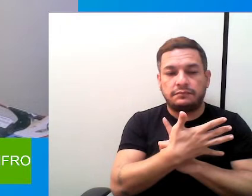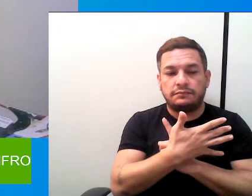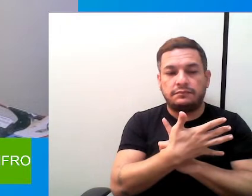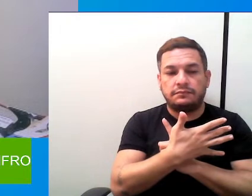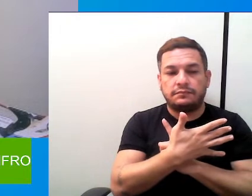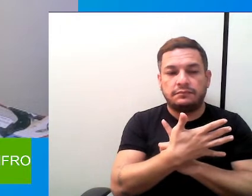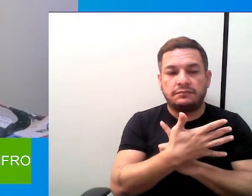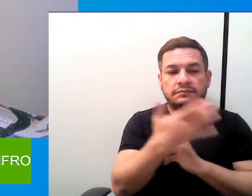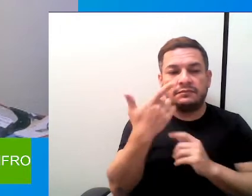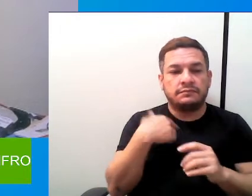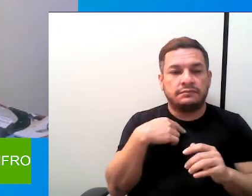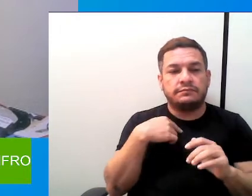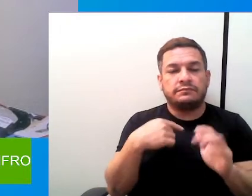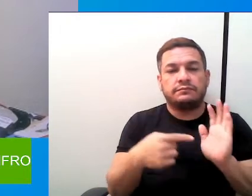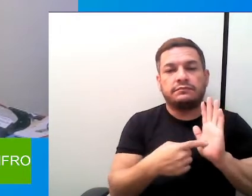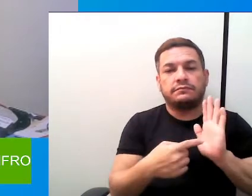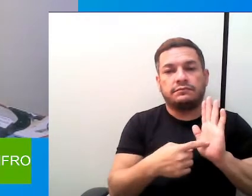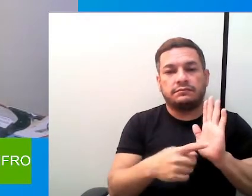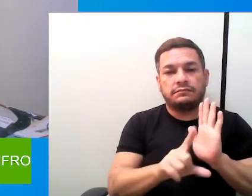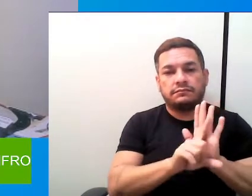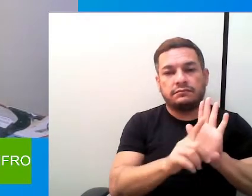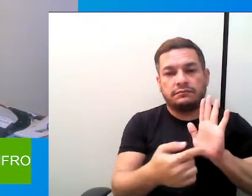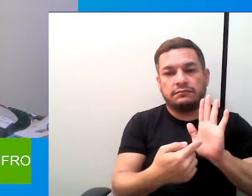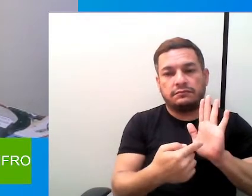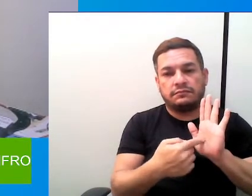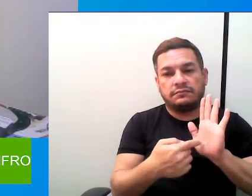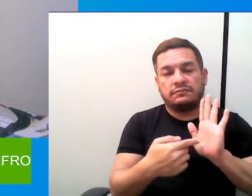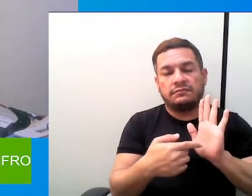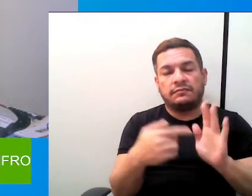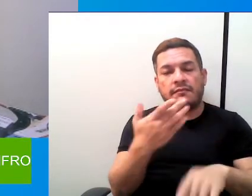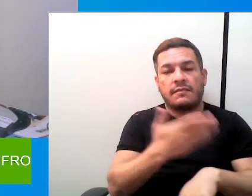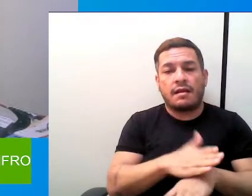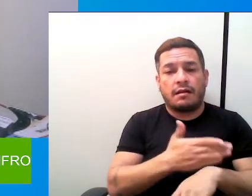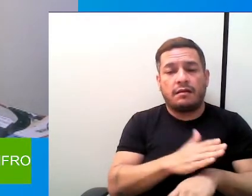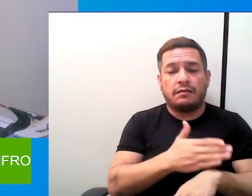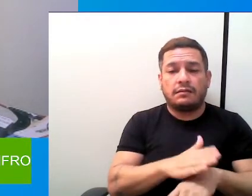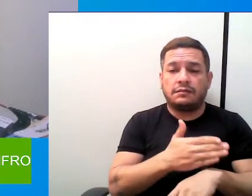termos legais, também como em termos de prática, de